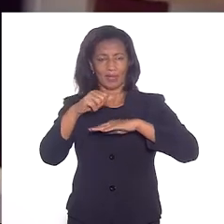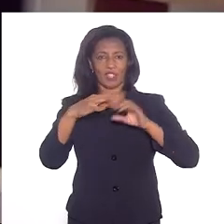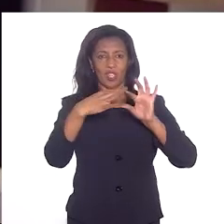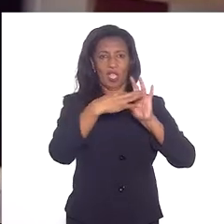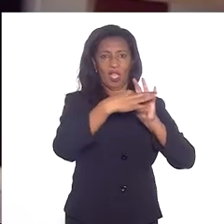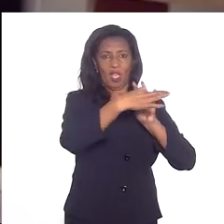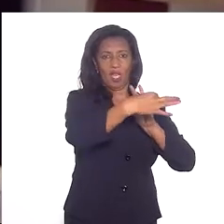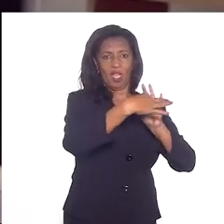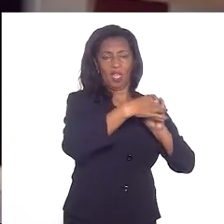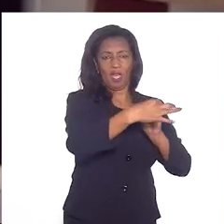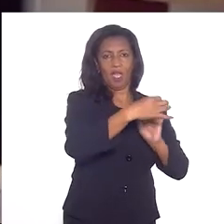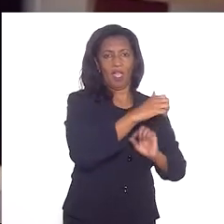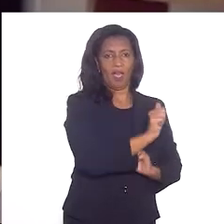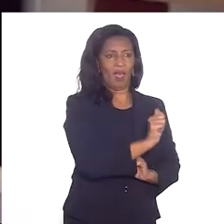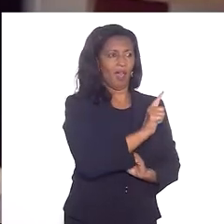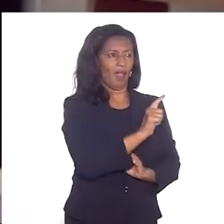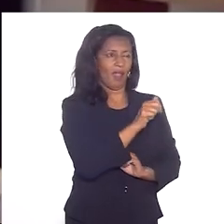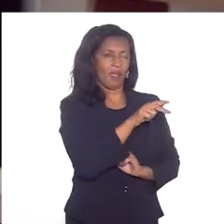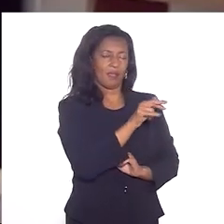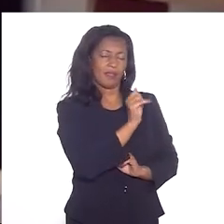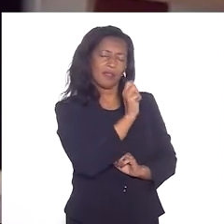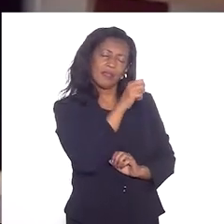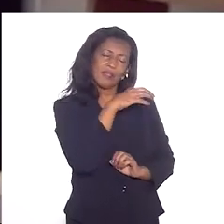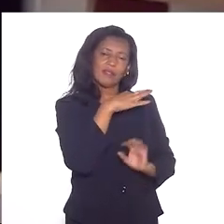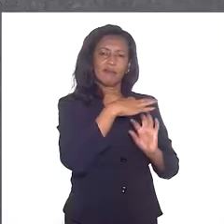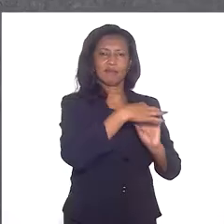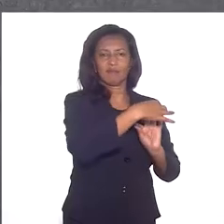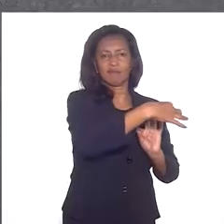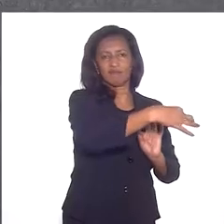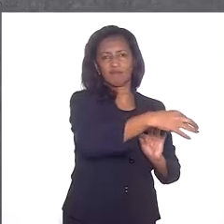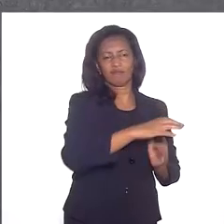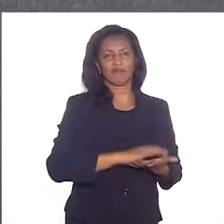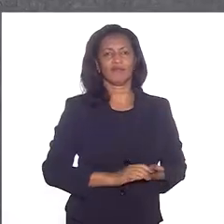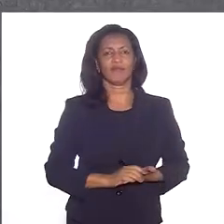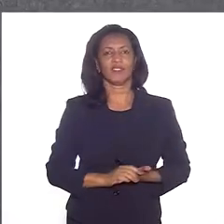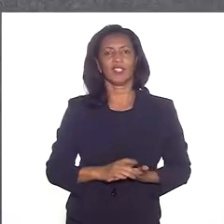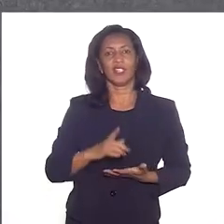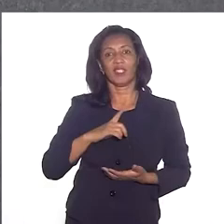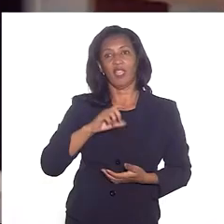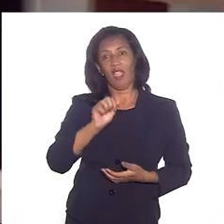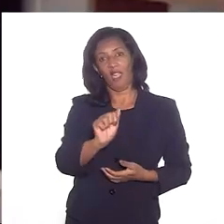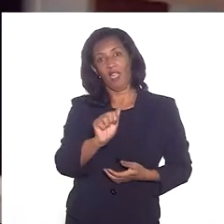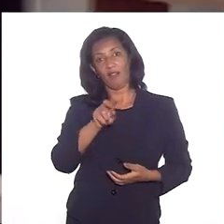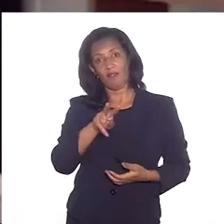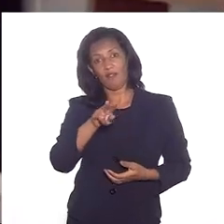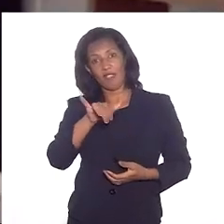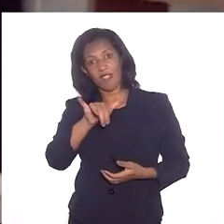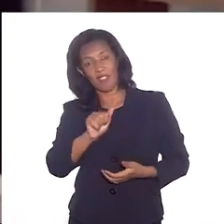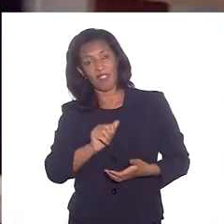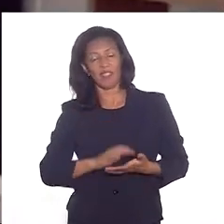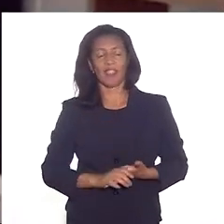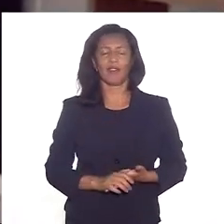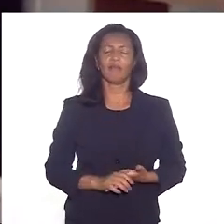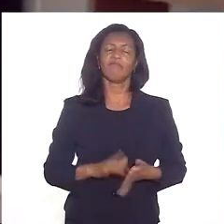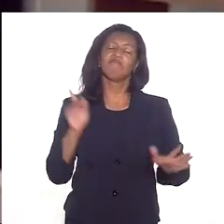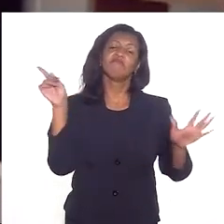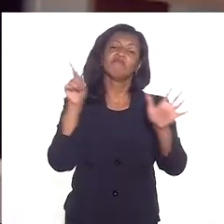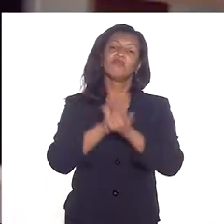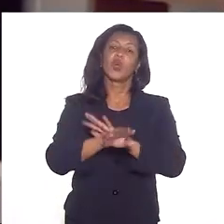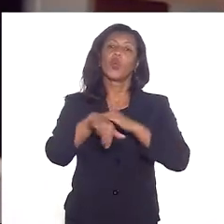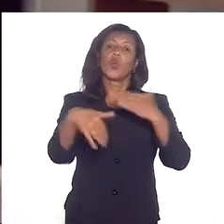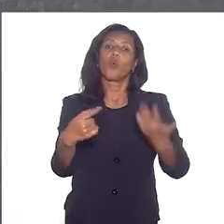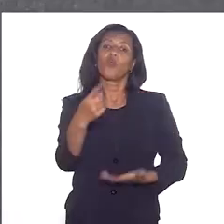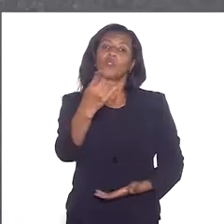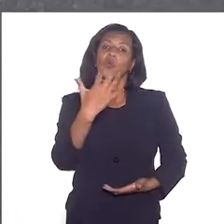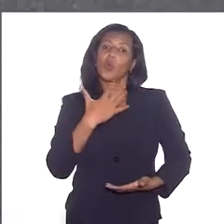de alecrim. Ai, Tem eu adoro alecrim. um só de aveia. E qual